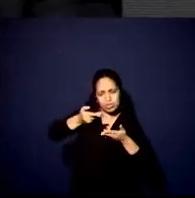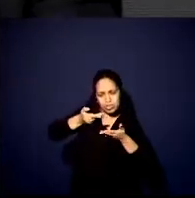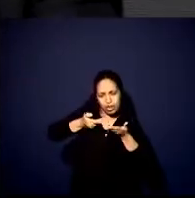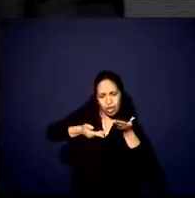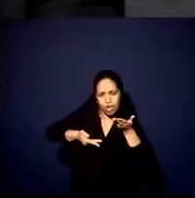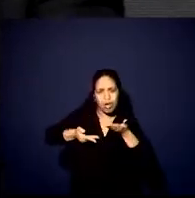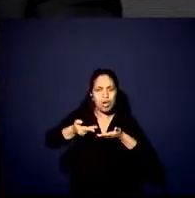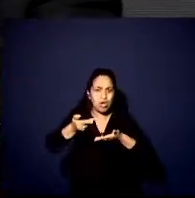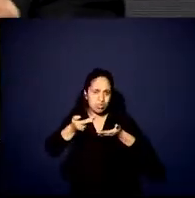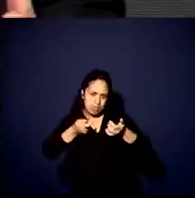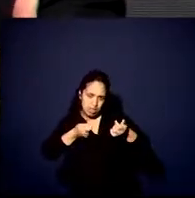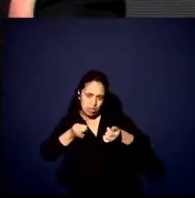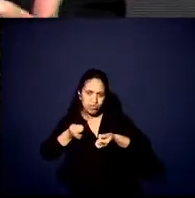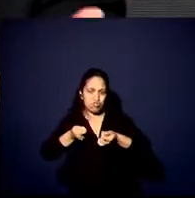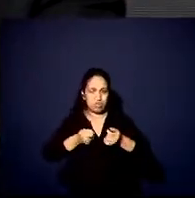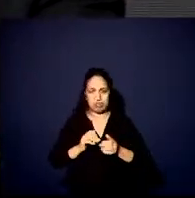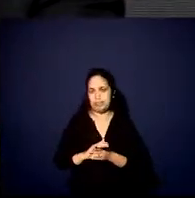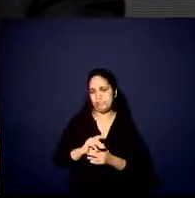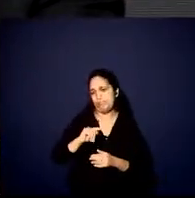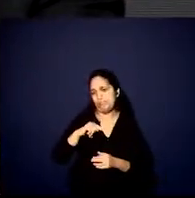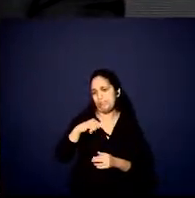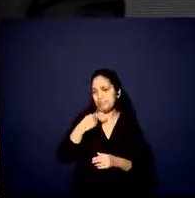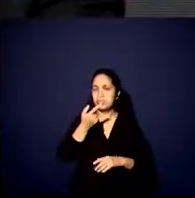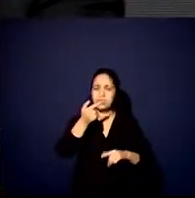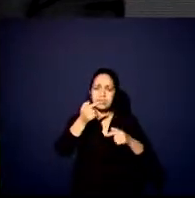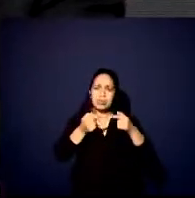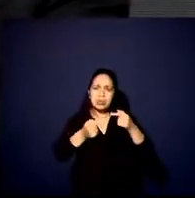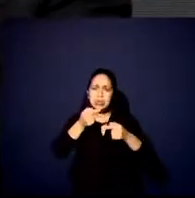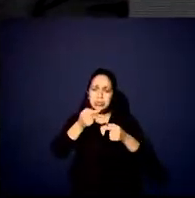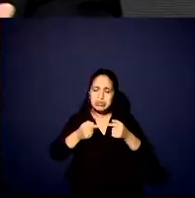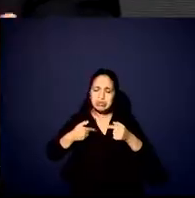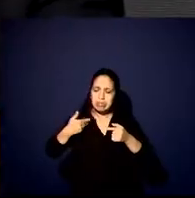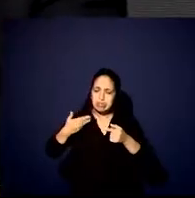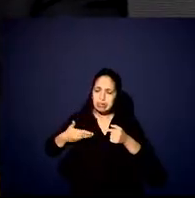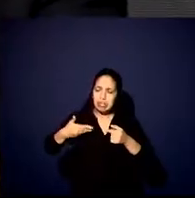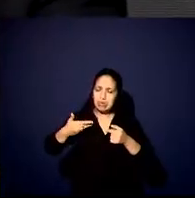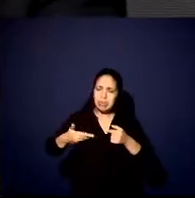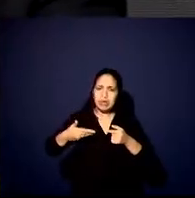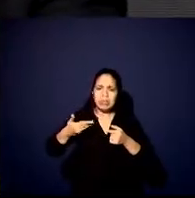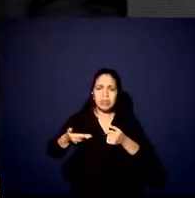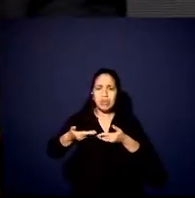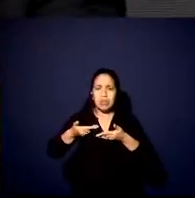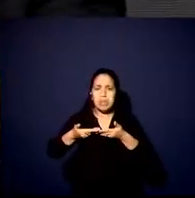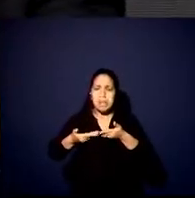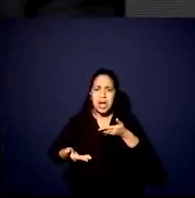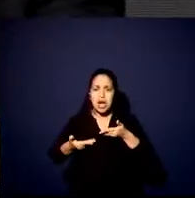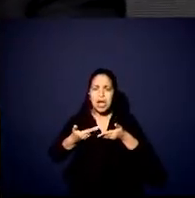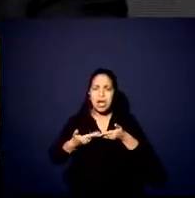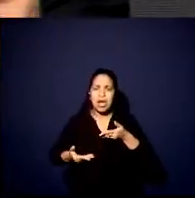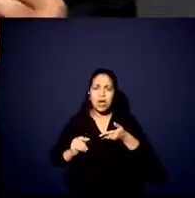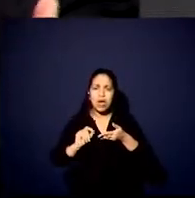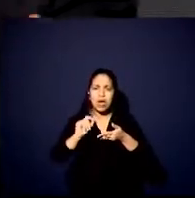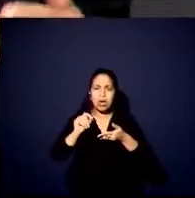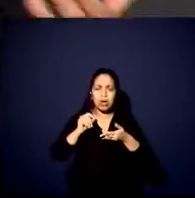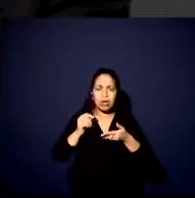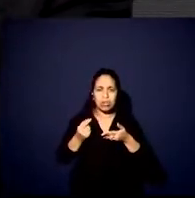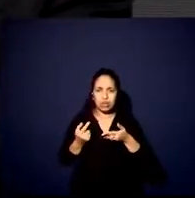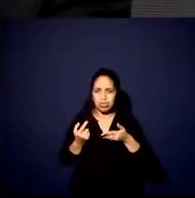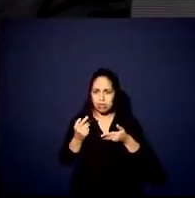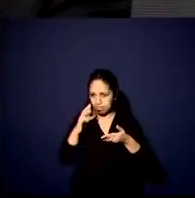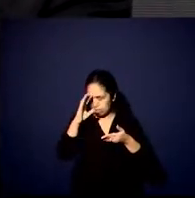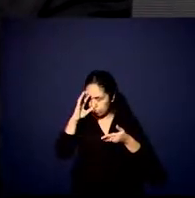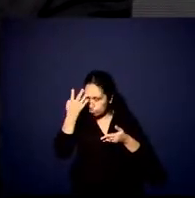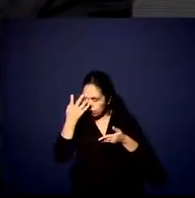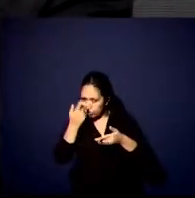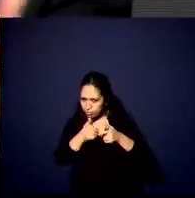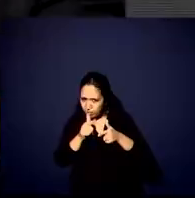depois a política foi perdendo com o tempo e nos últimos tempos muito a capacidade de solucionar os seus